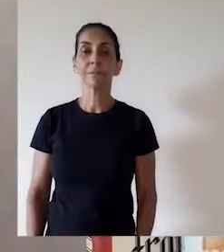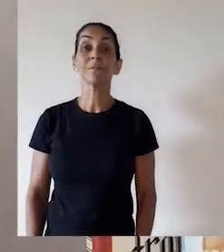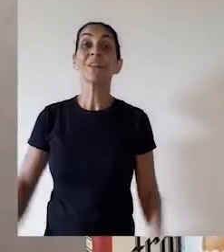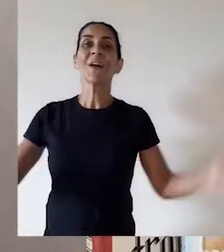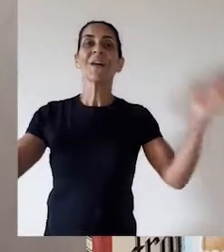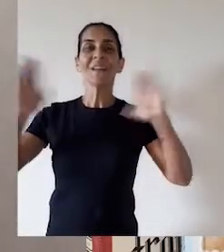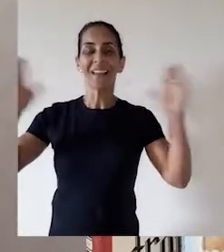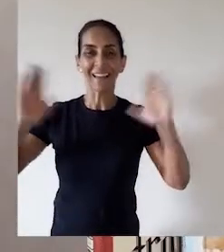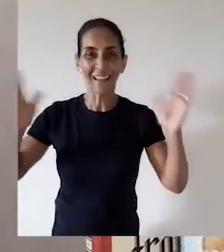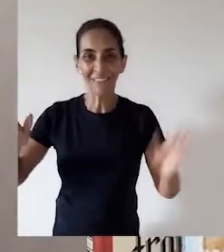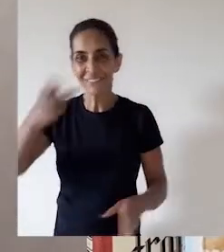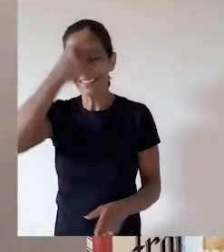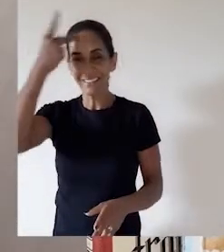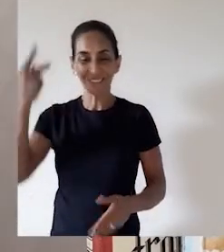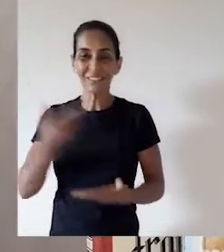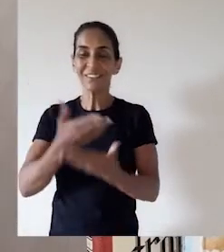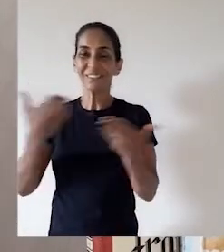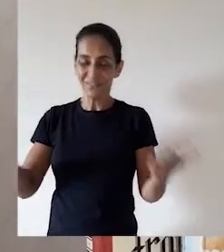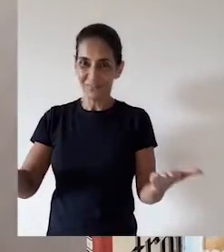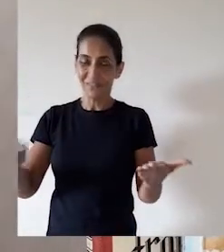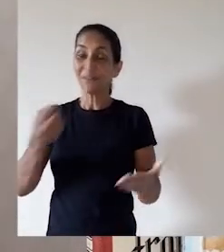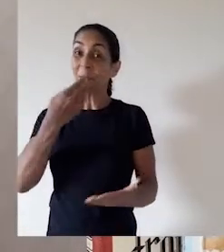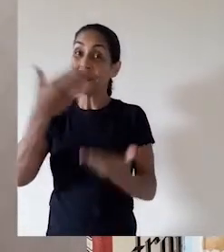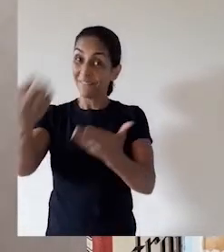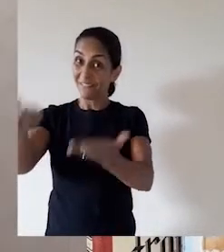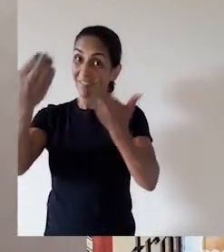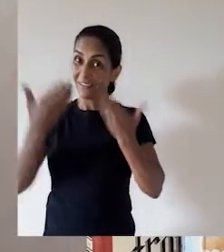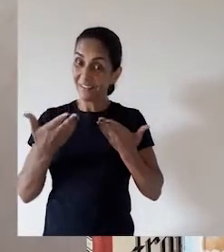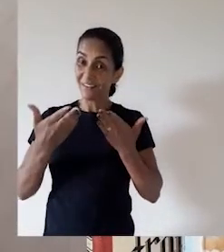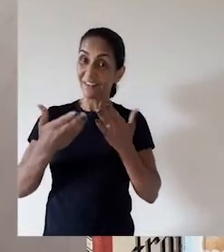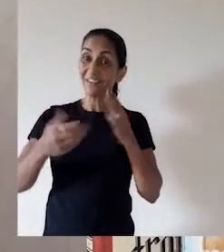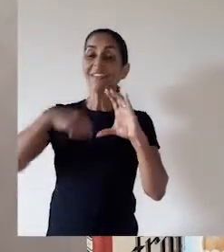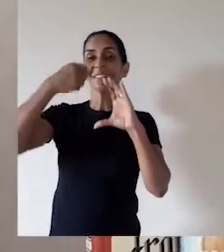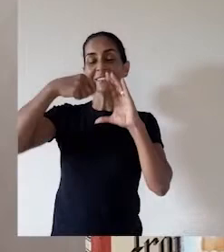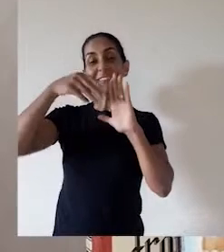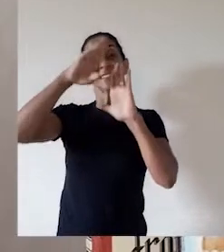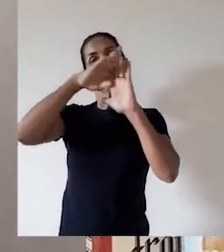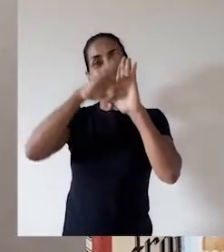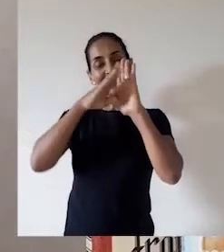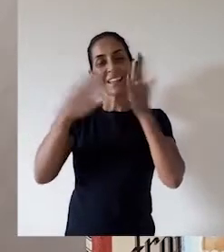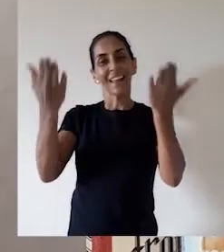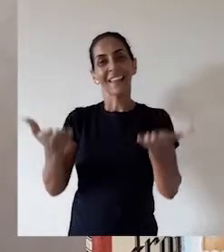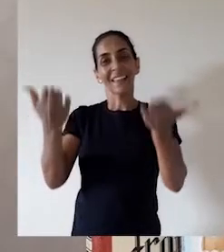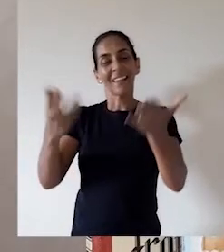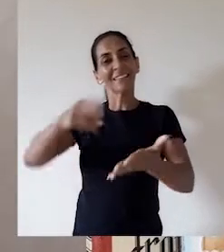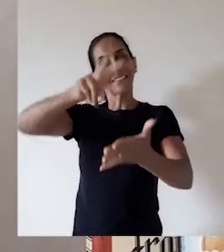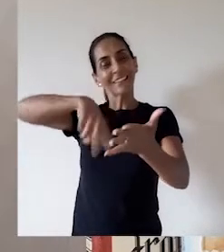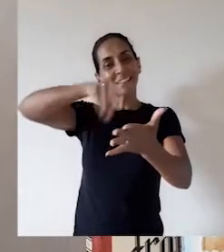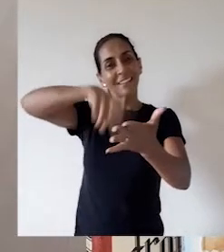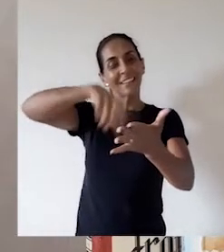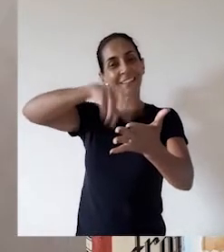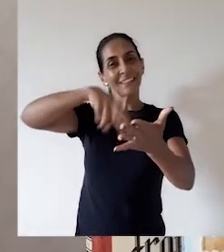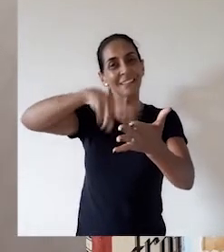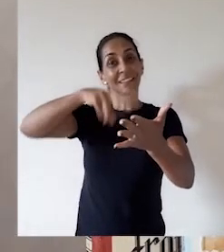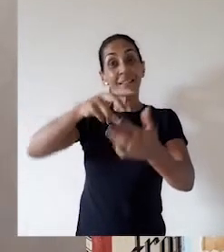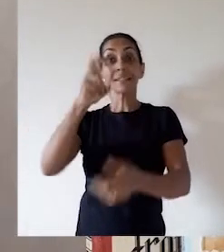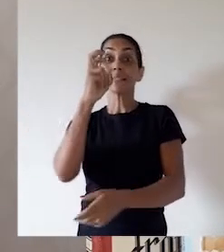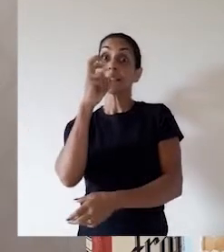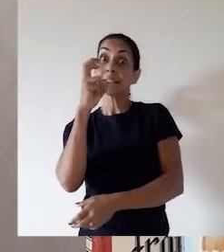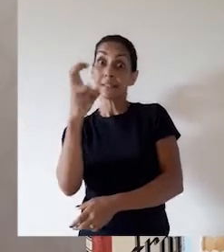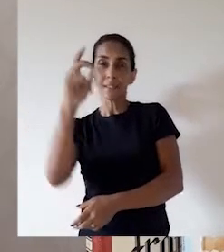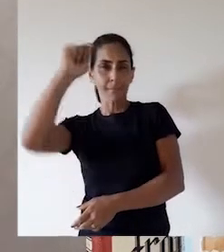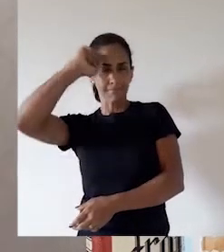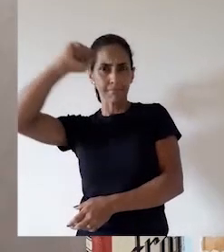Olá pessoal, tudo bem com vocês? Sejam bem-vindos ao canal Leve Leitura e o tema do vídeo de hoje é 5 grandes escritoras